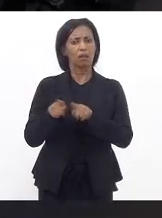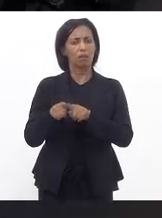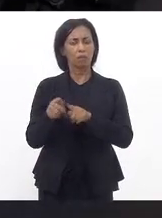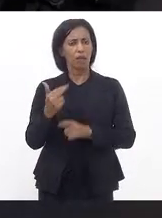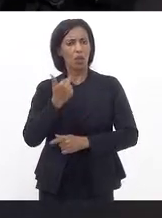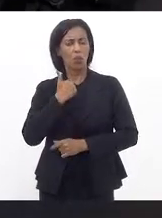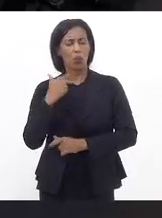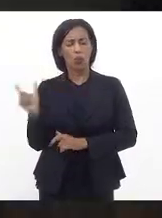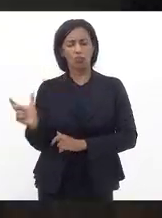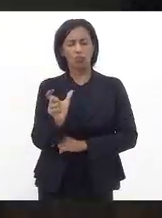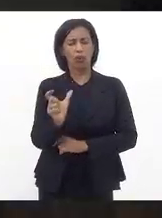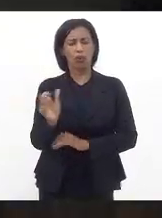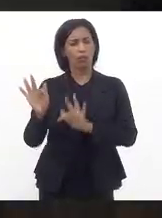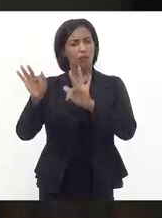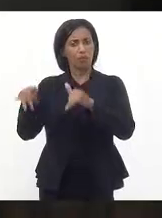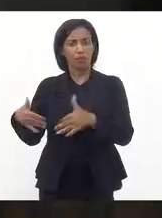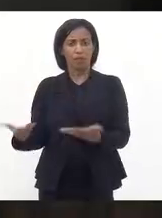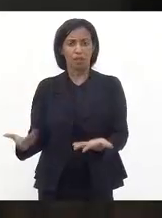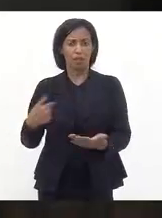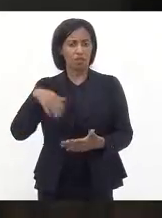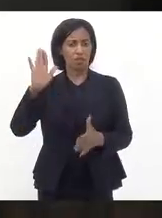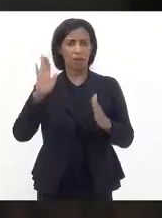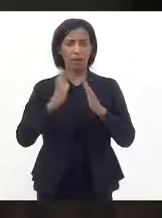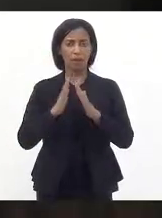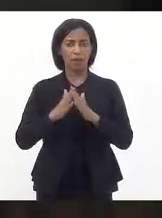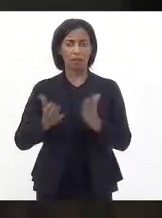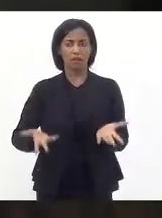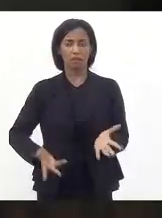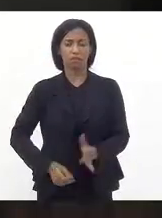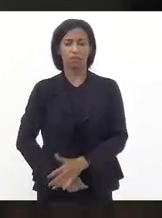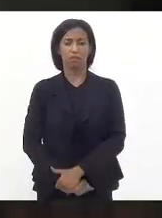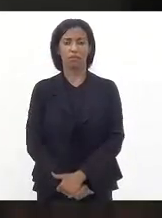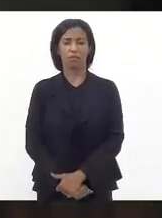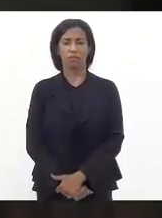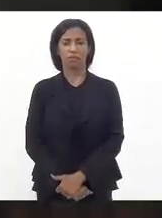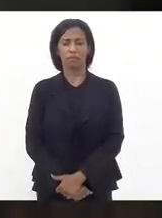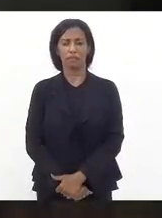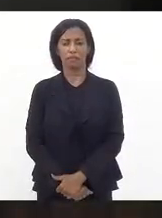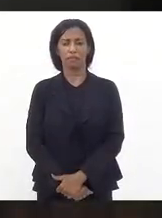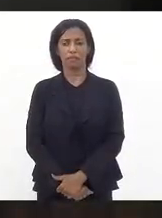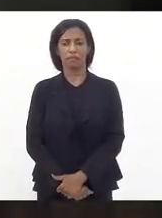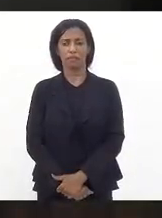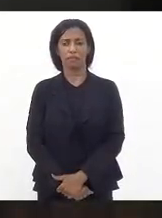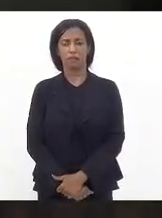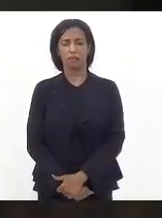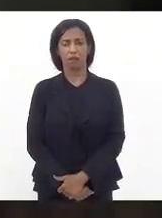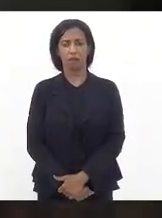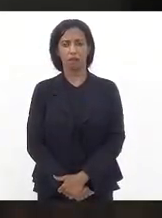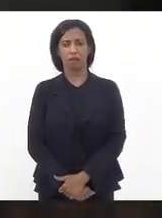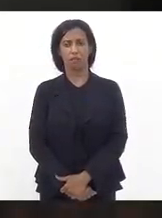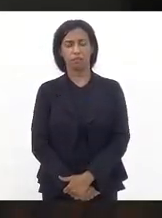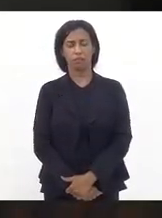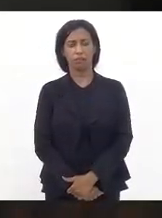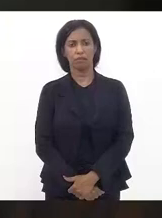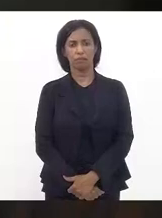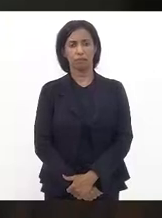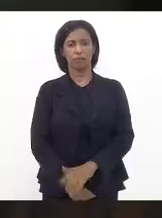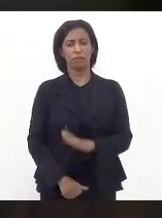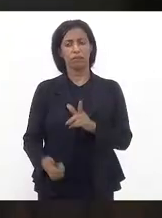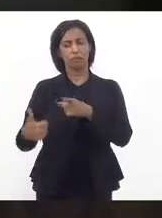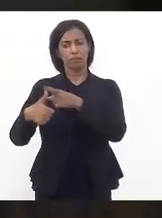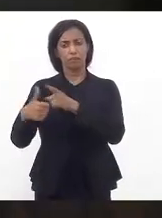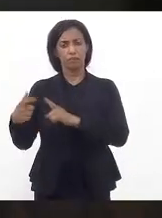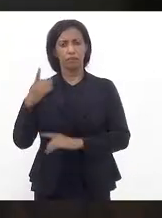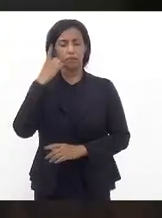também então vou encerrar sessão e a gente vai para casa Presidente o Deputado Luiz Paulo havia pedido